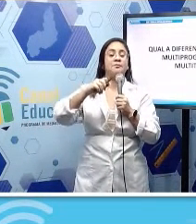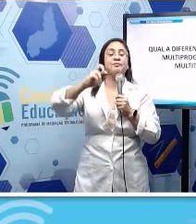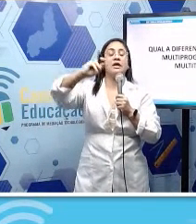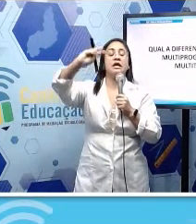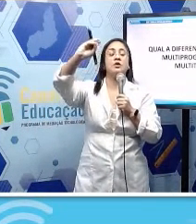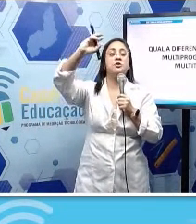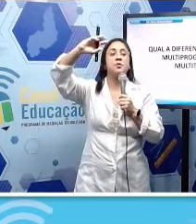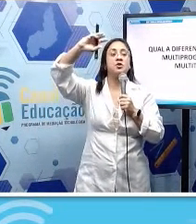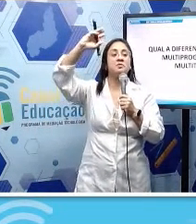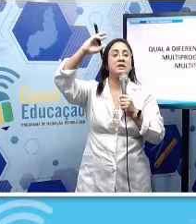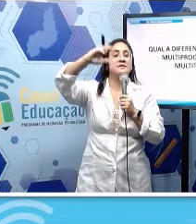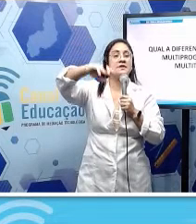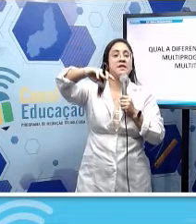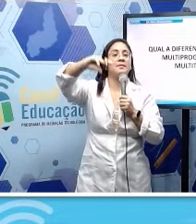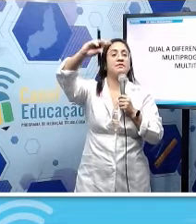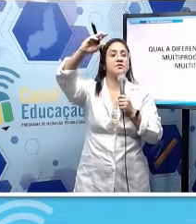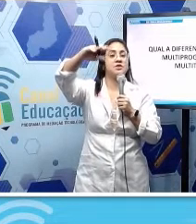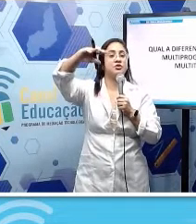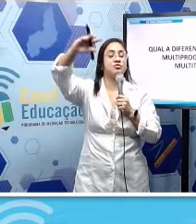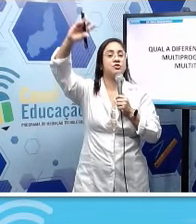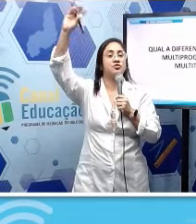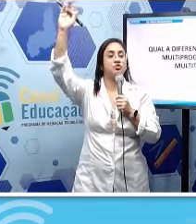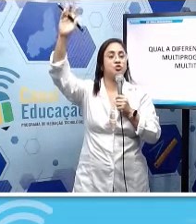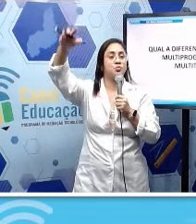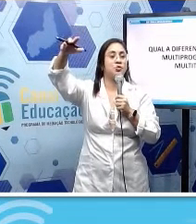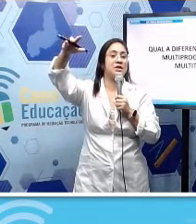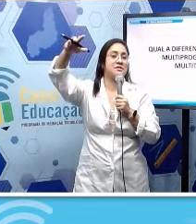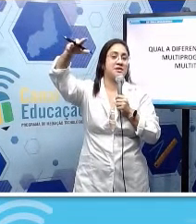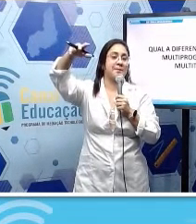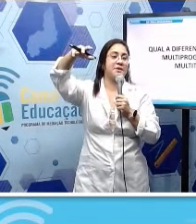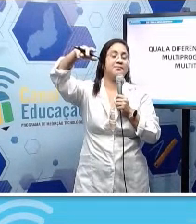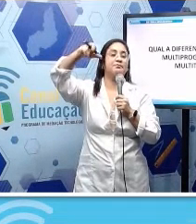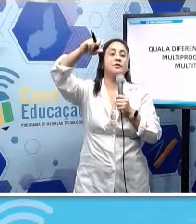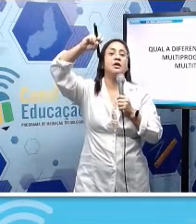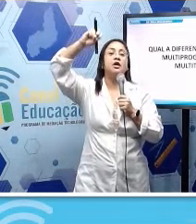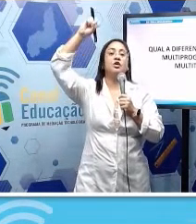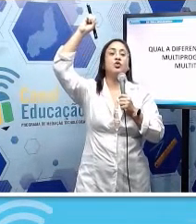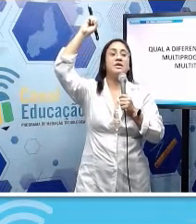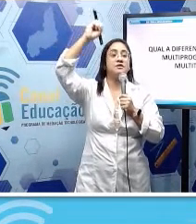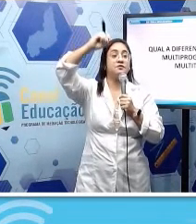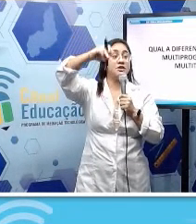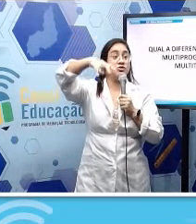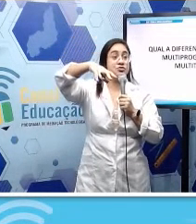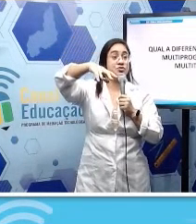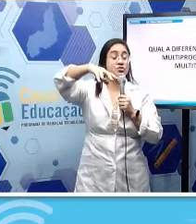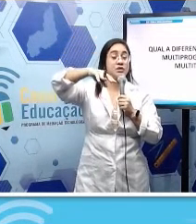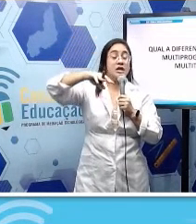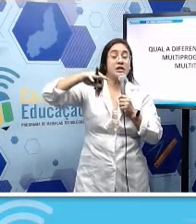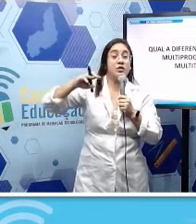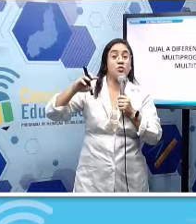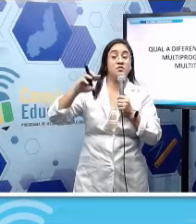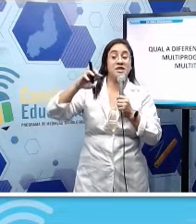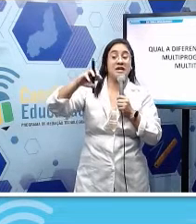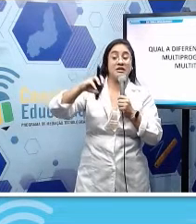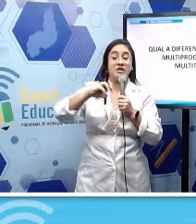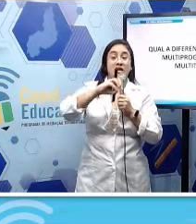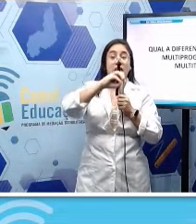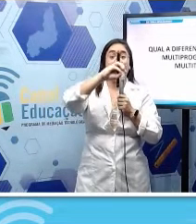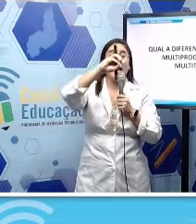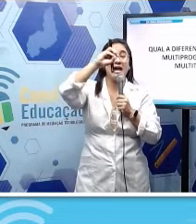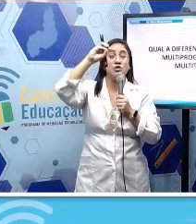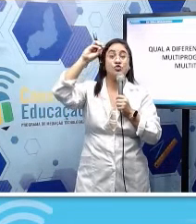manhã eu disponibilizei para vocês no nosso grupo do WhatsApp dois vídeos que